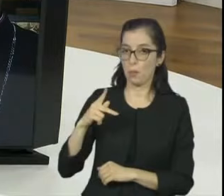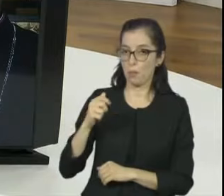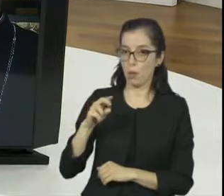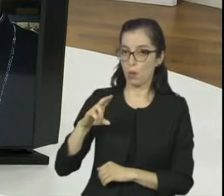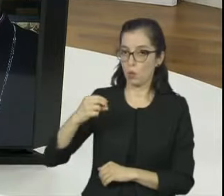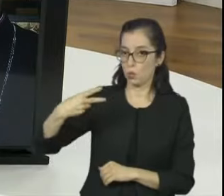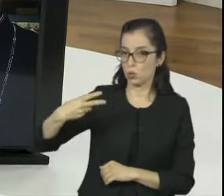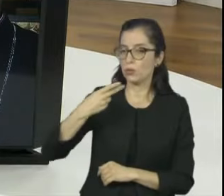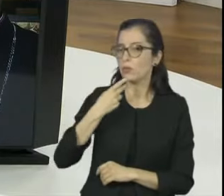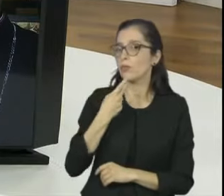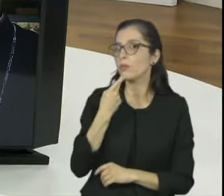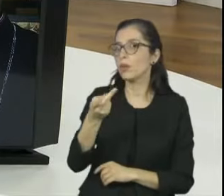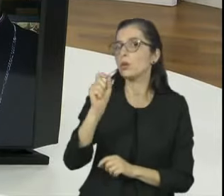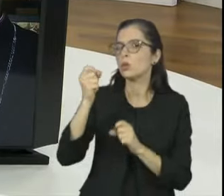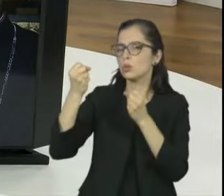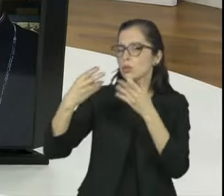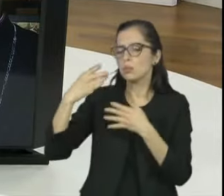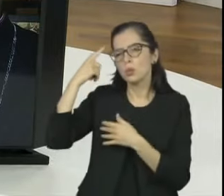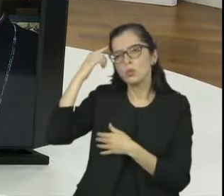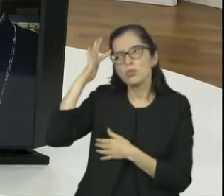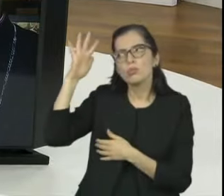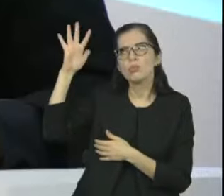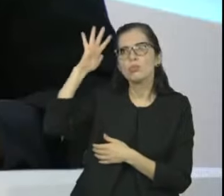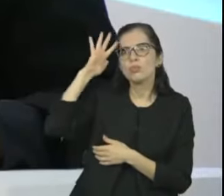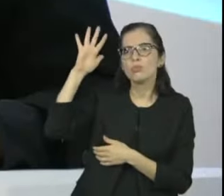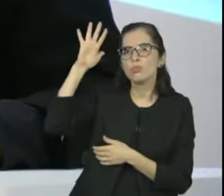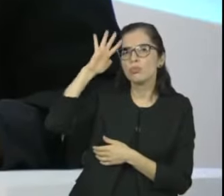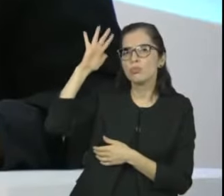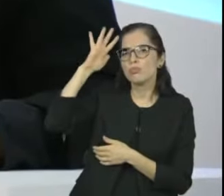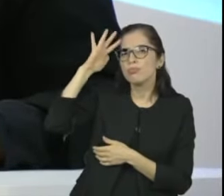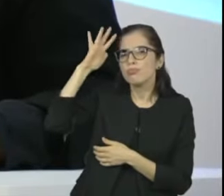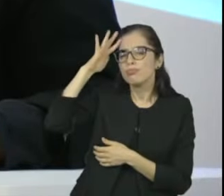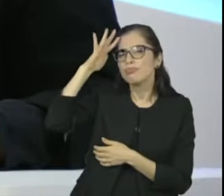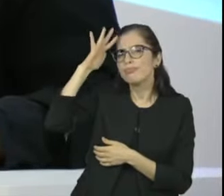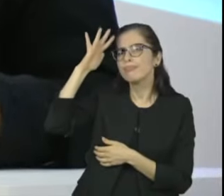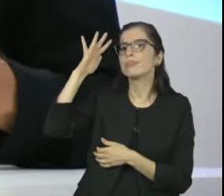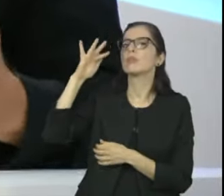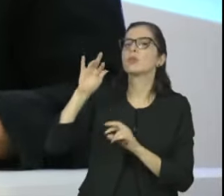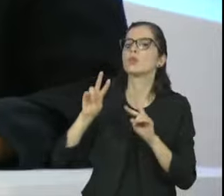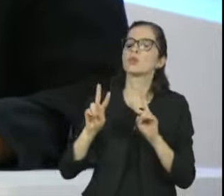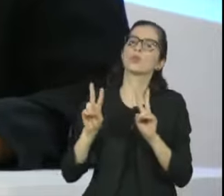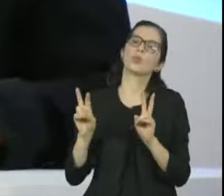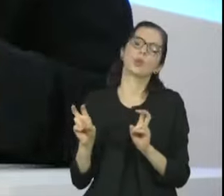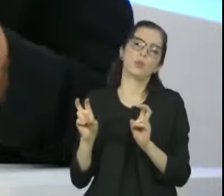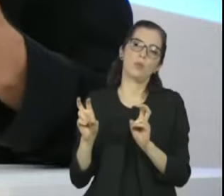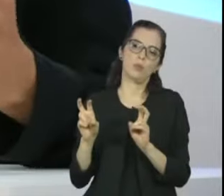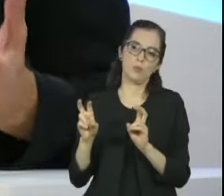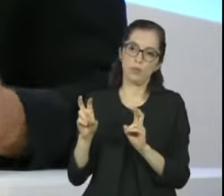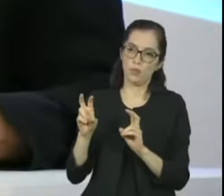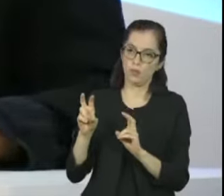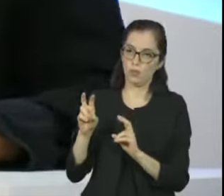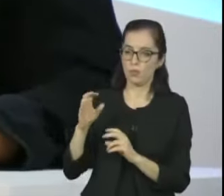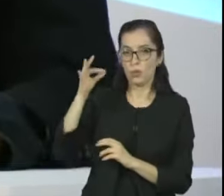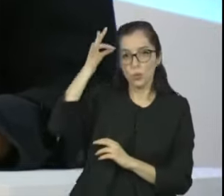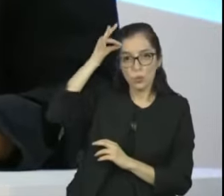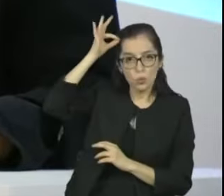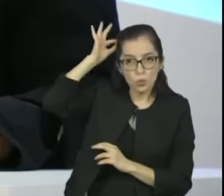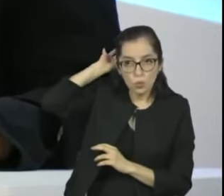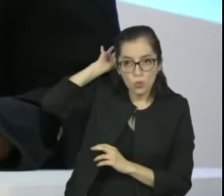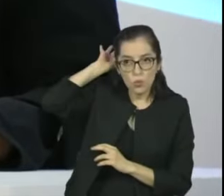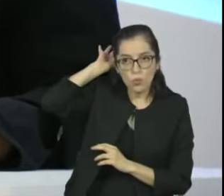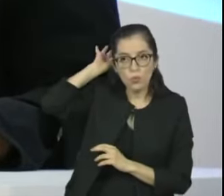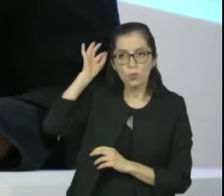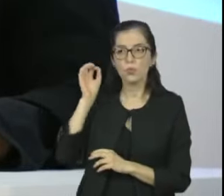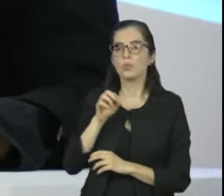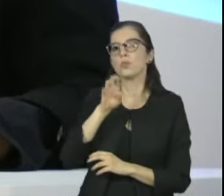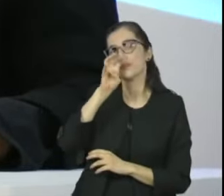suspeita lá então ele falava de a pensadores como Freud tente fucou